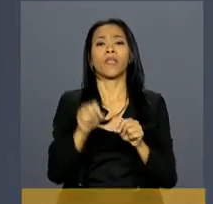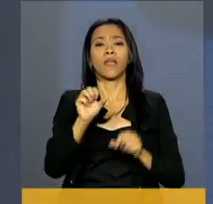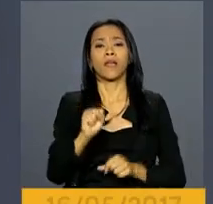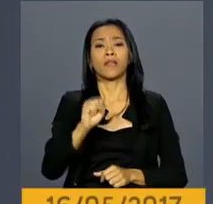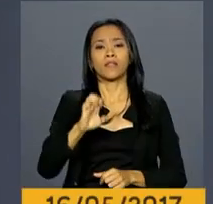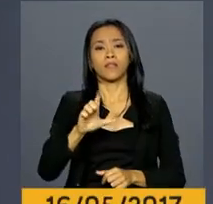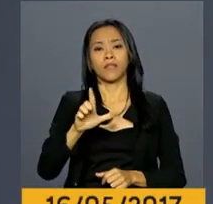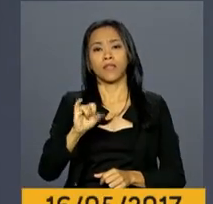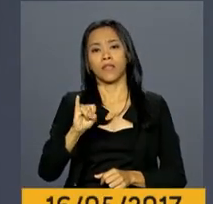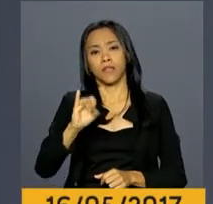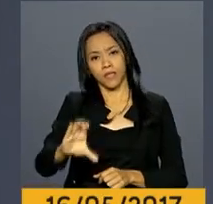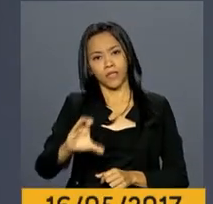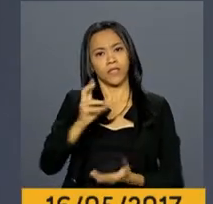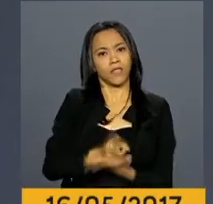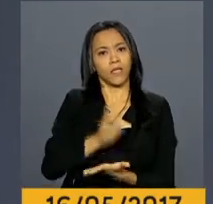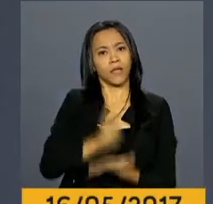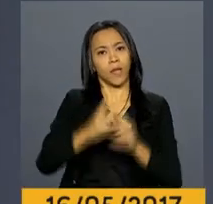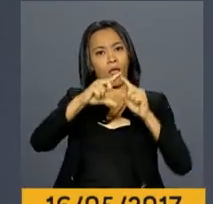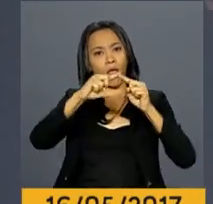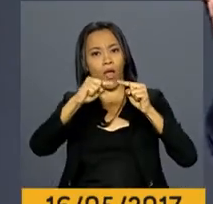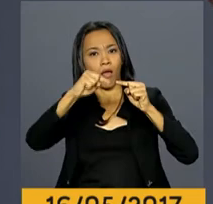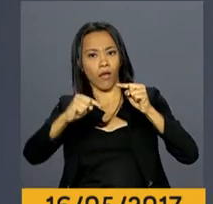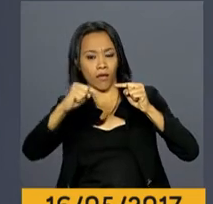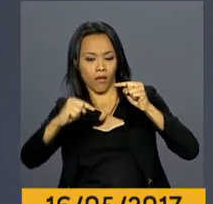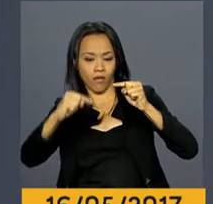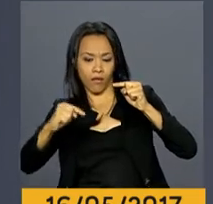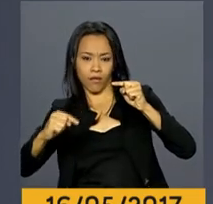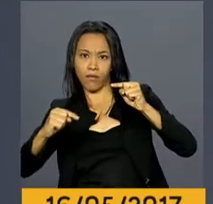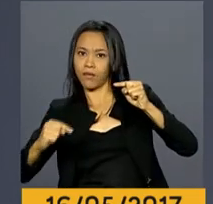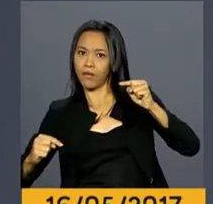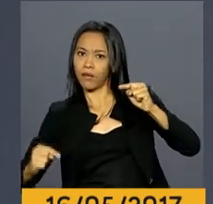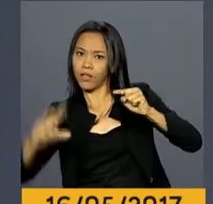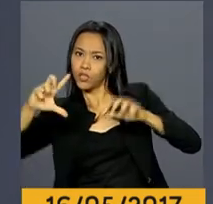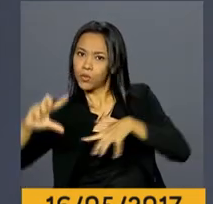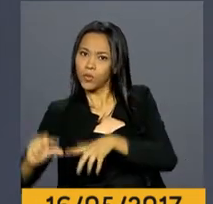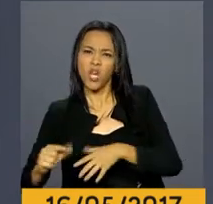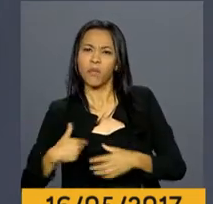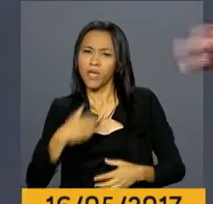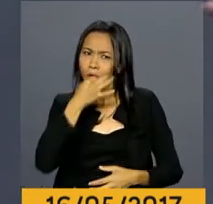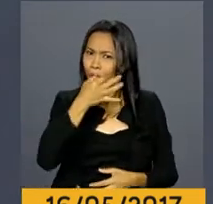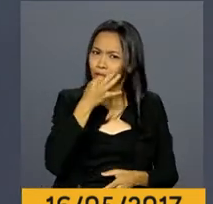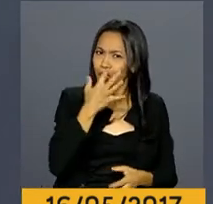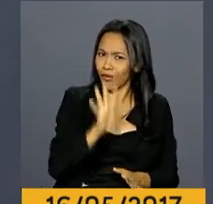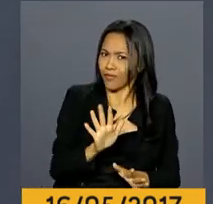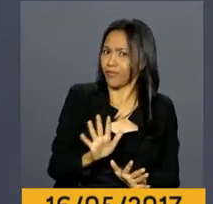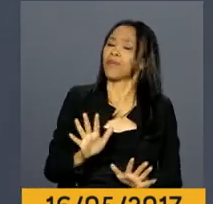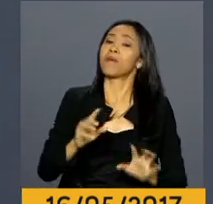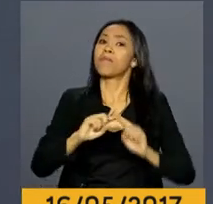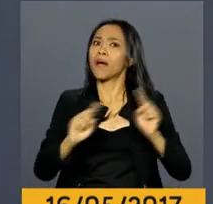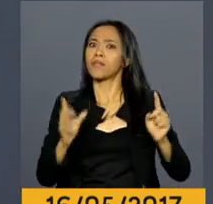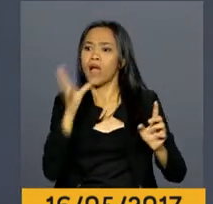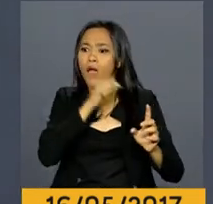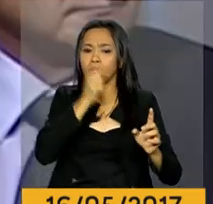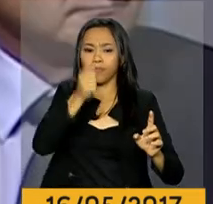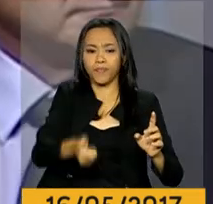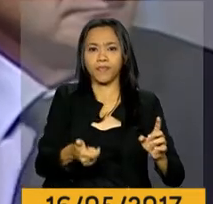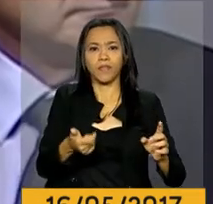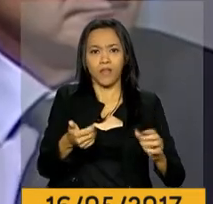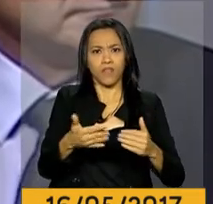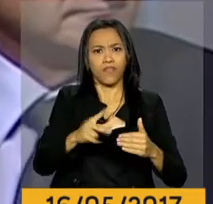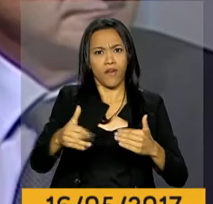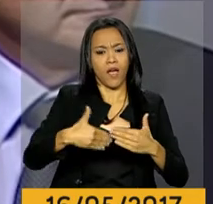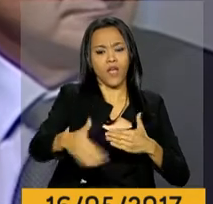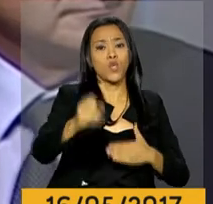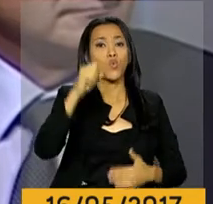reduzidos permanentemente e seguramente, não quero dar palpite na área financeira, mas seguramente em brevíssimo tempo nós estaremos apenas